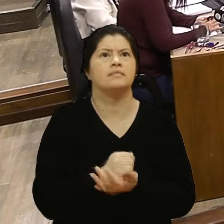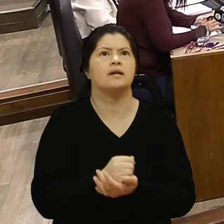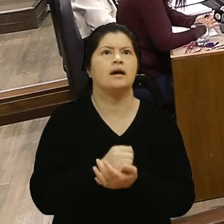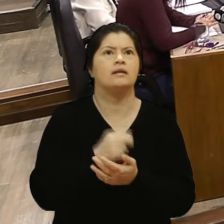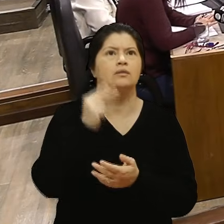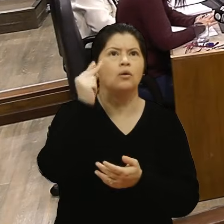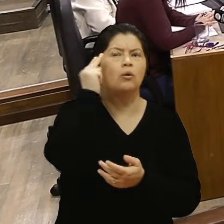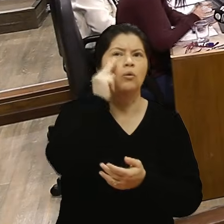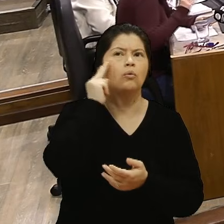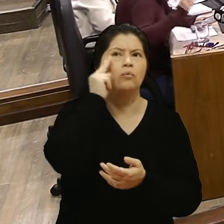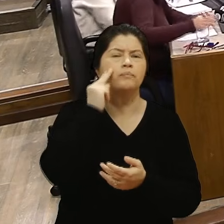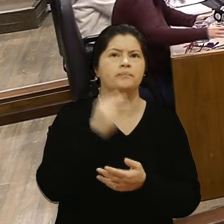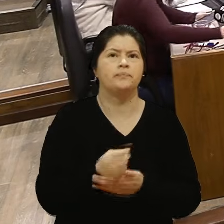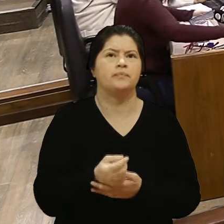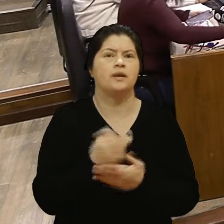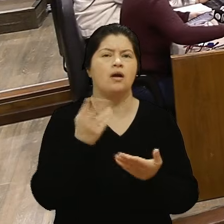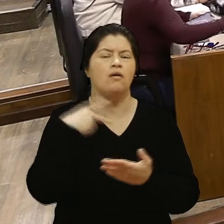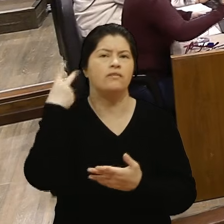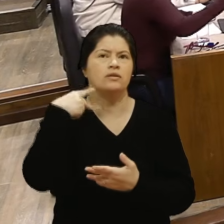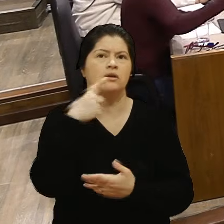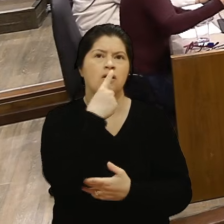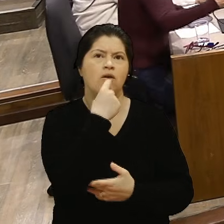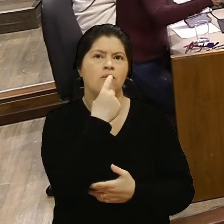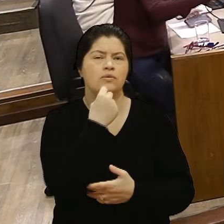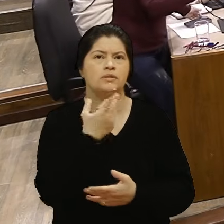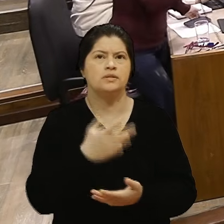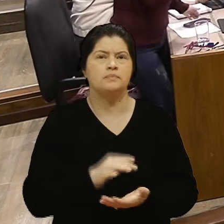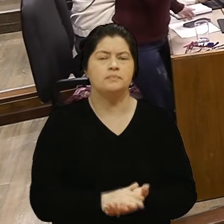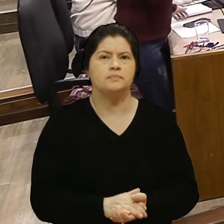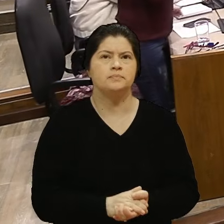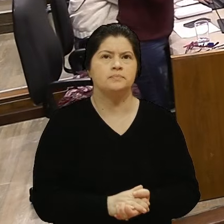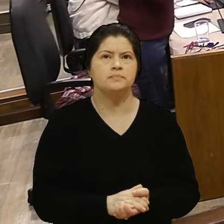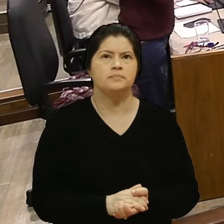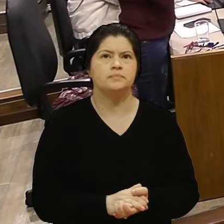Vereadora Rose Frigerio com a palavra. Bom,